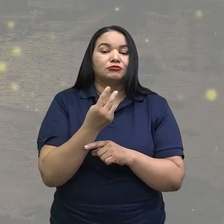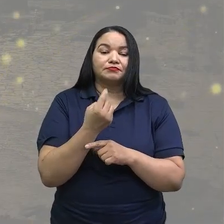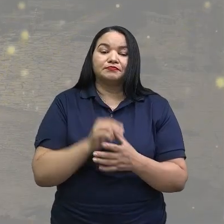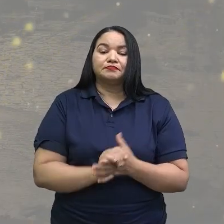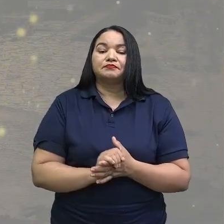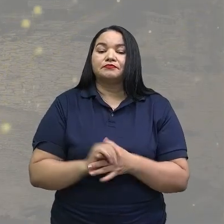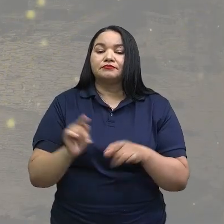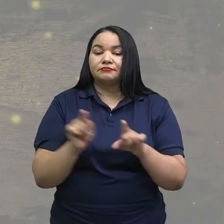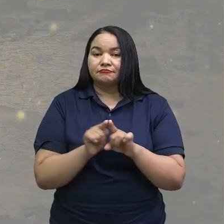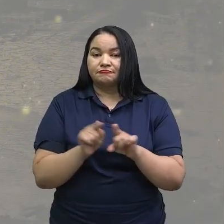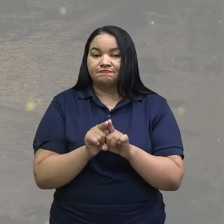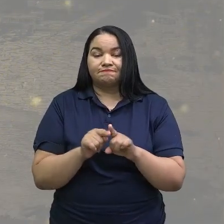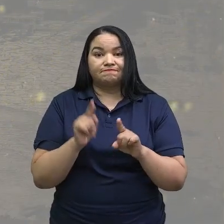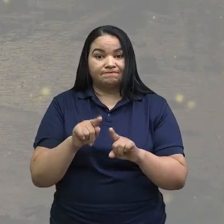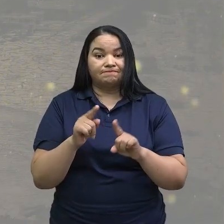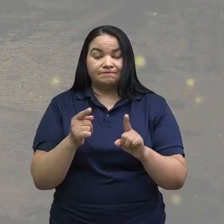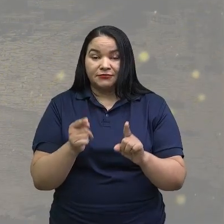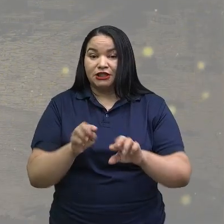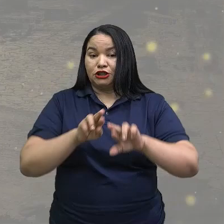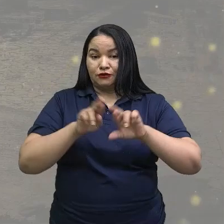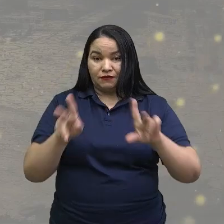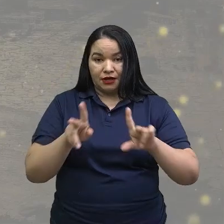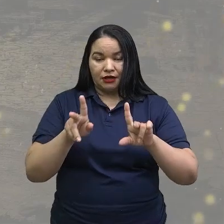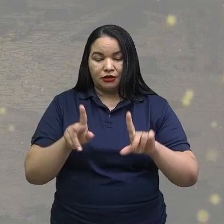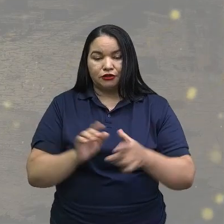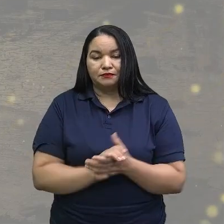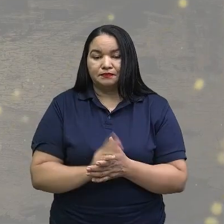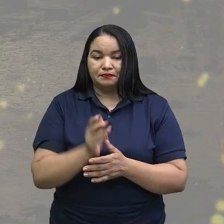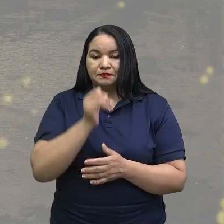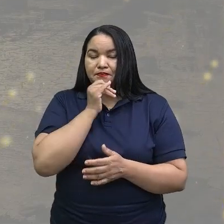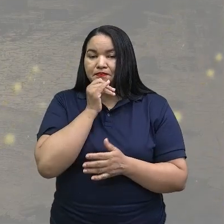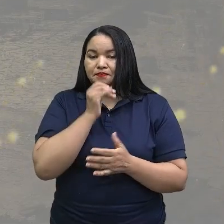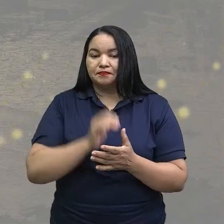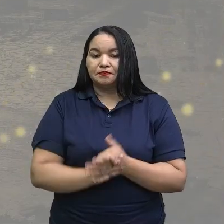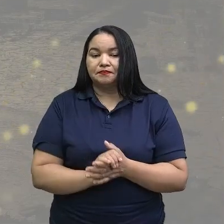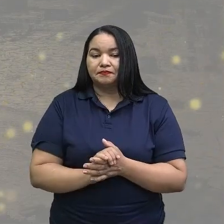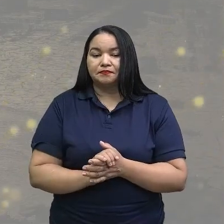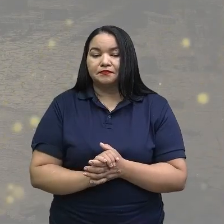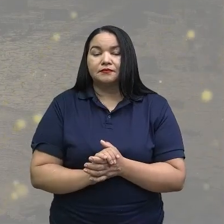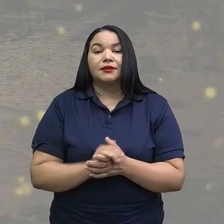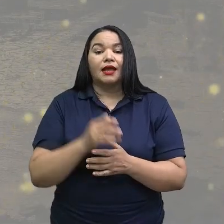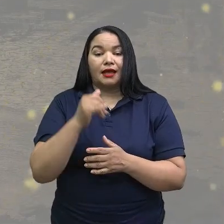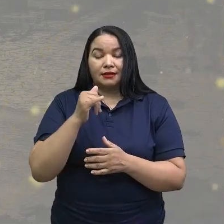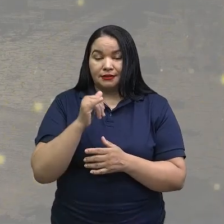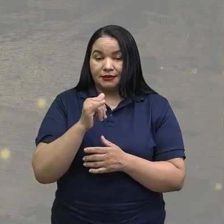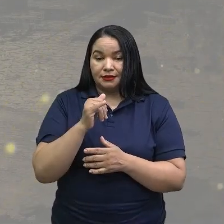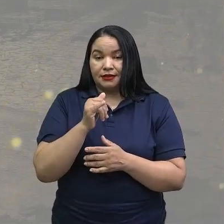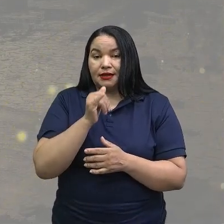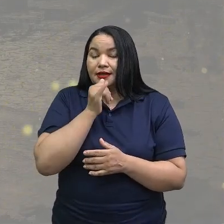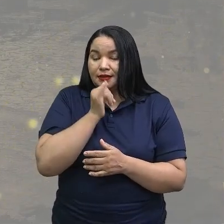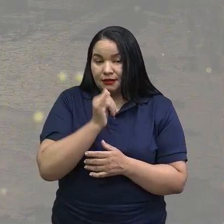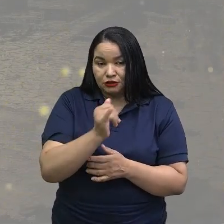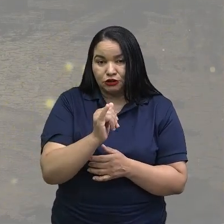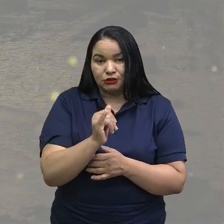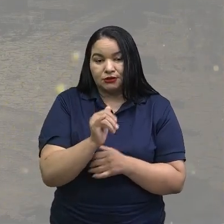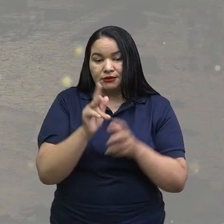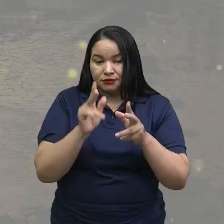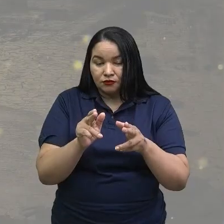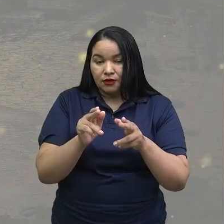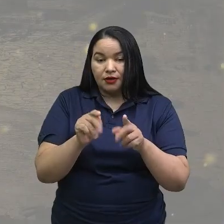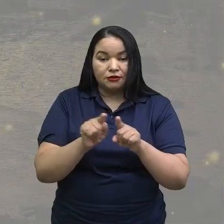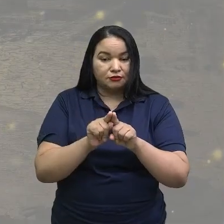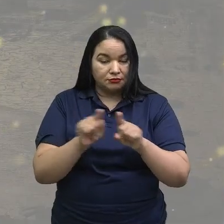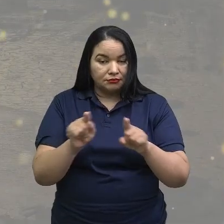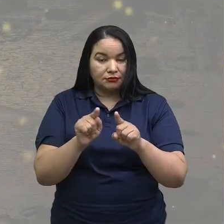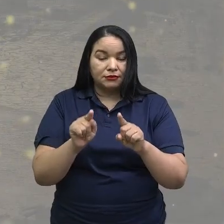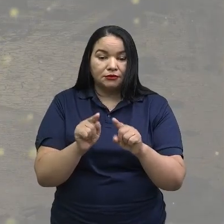que são tão opostos, né? Imagina só que da mesma energia ali, referente àquele elemento, né?